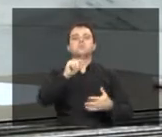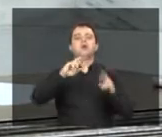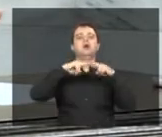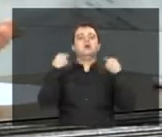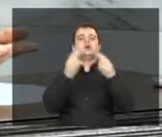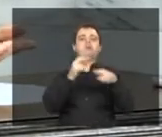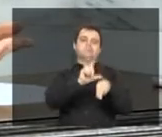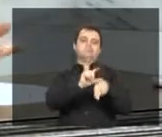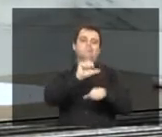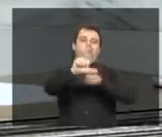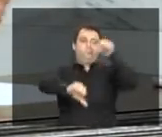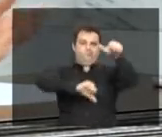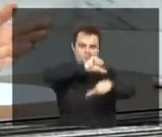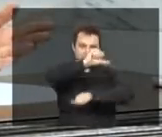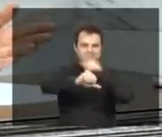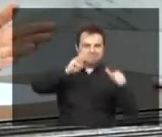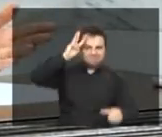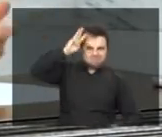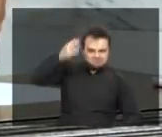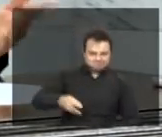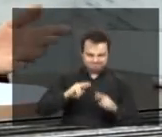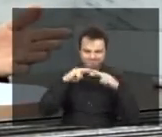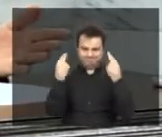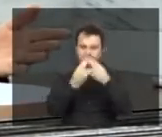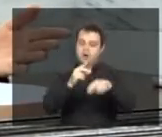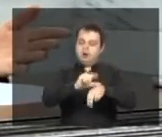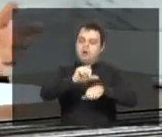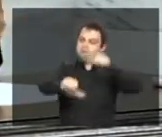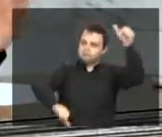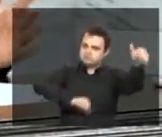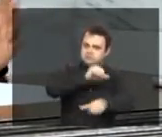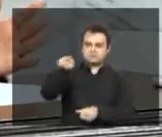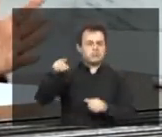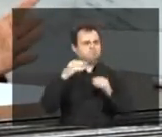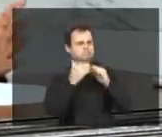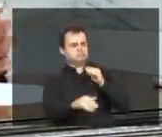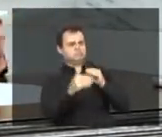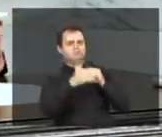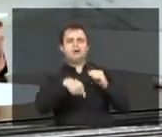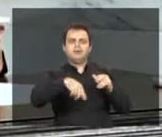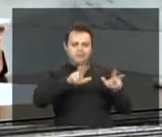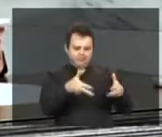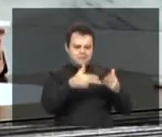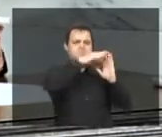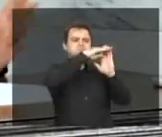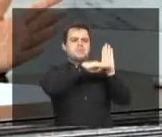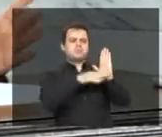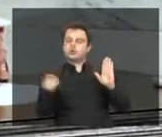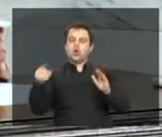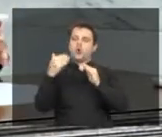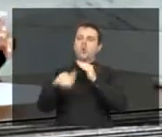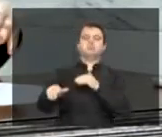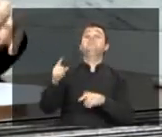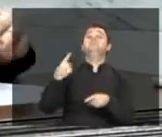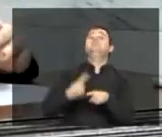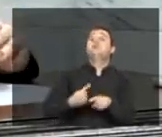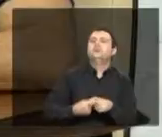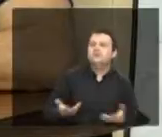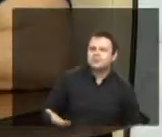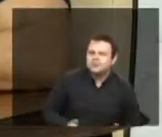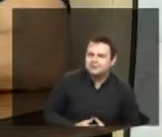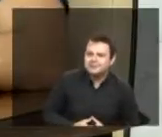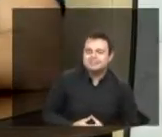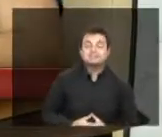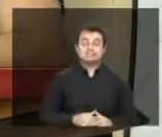mudança do horário das sessões. Mas o senhor se colocou contra essa mudança aí no regimento interno. Por quê?